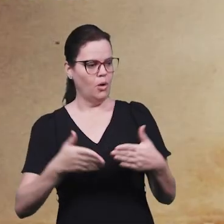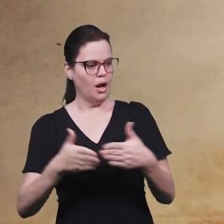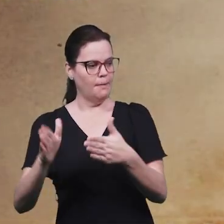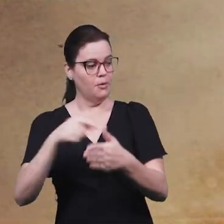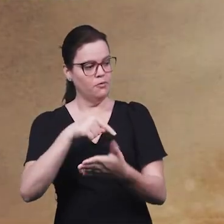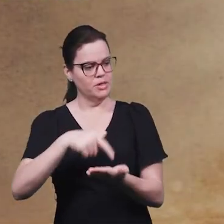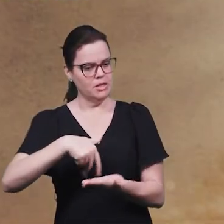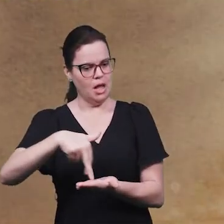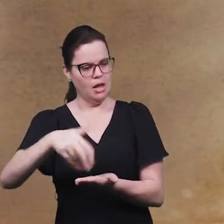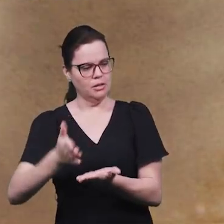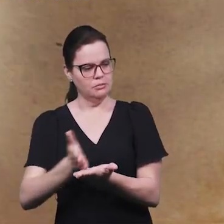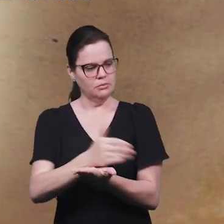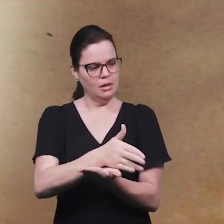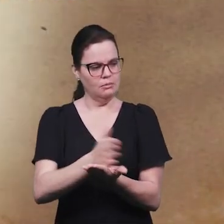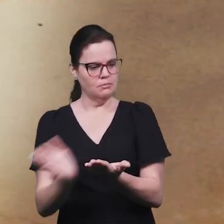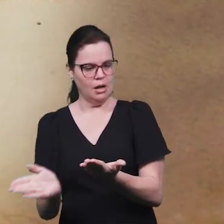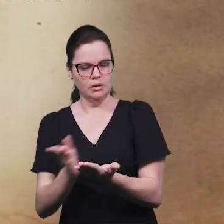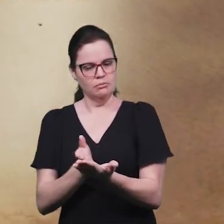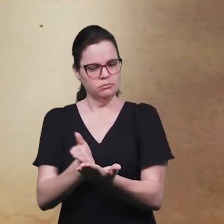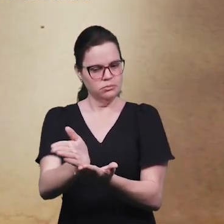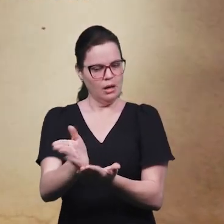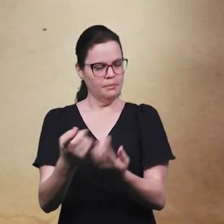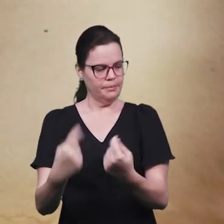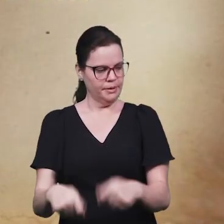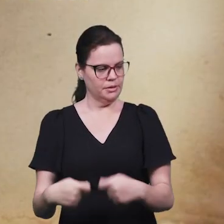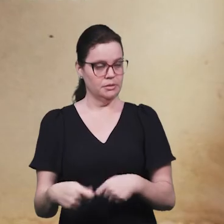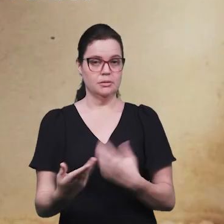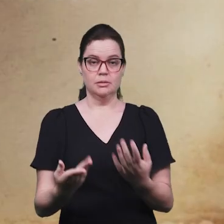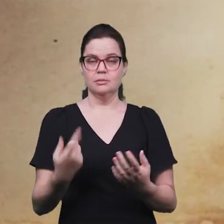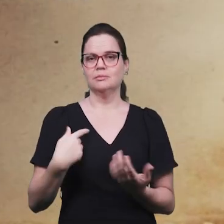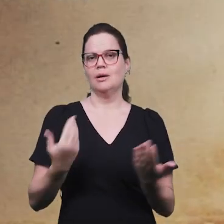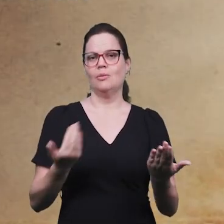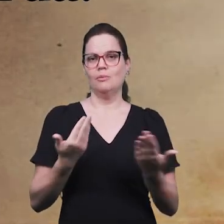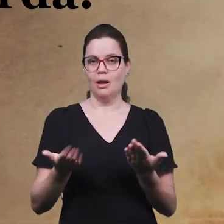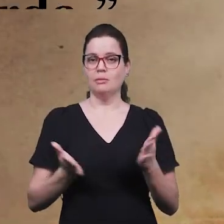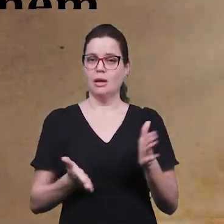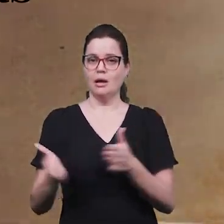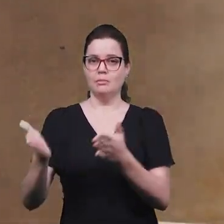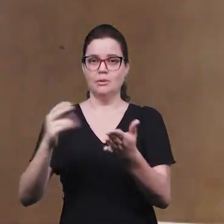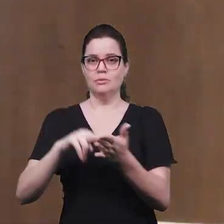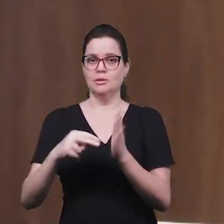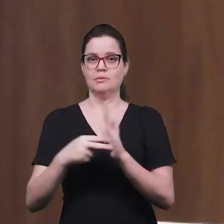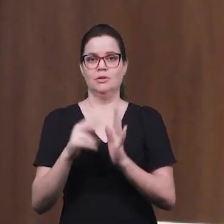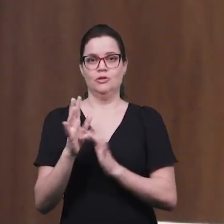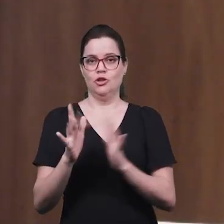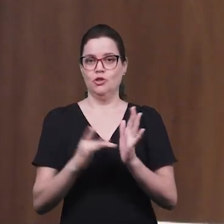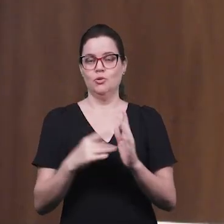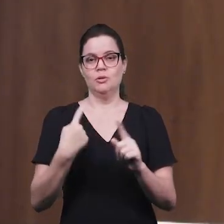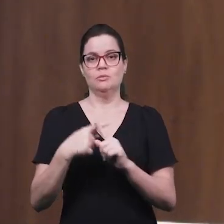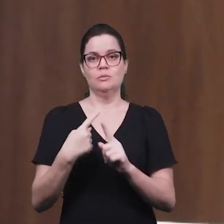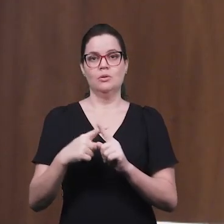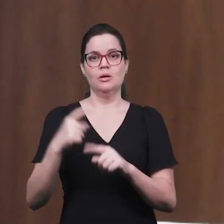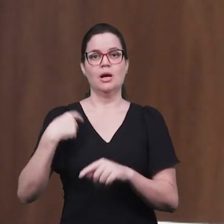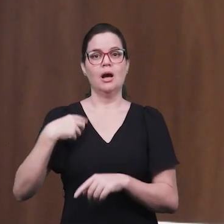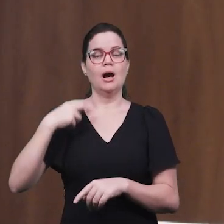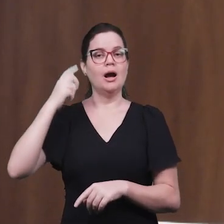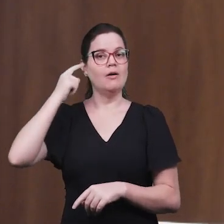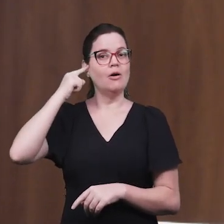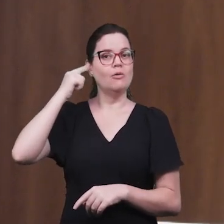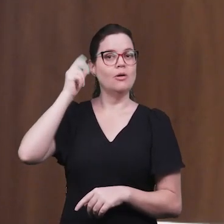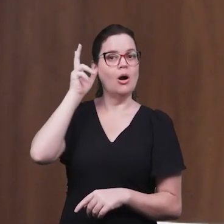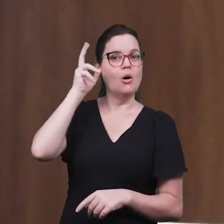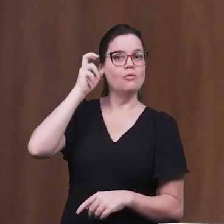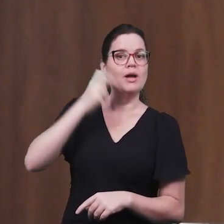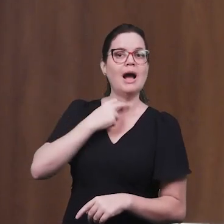nele, sem vos desviar nem para a direita e nem para a esquerda. A palavra é a voz do Espírito Santo